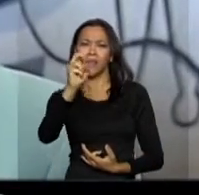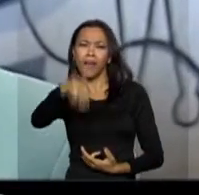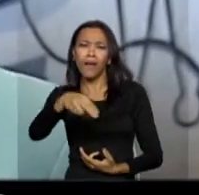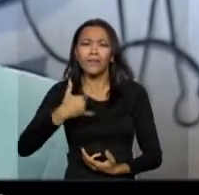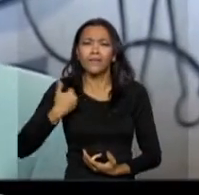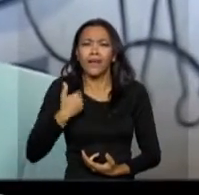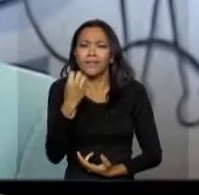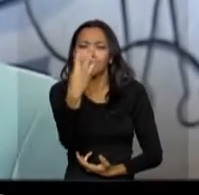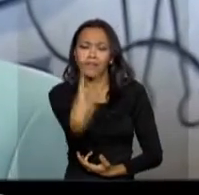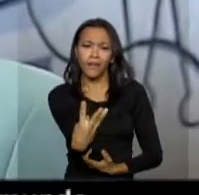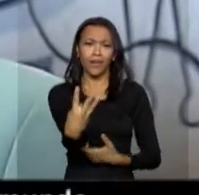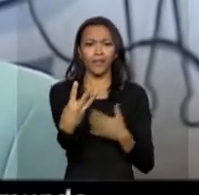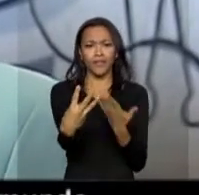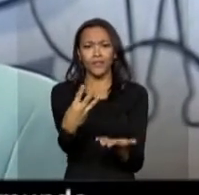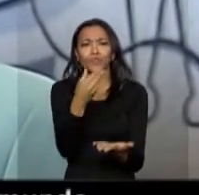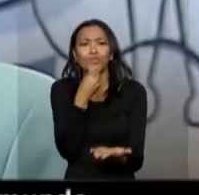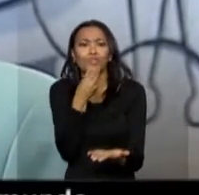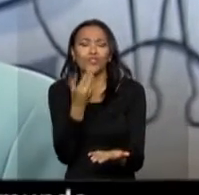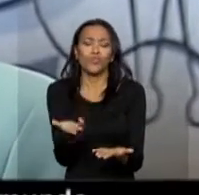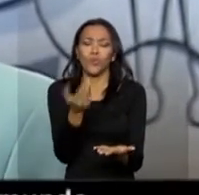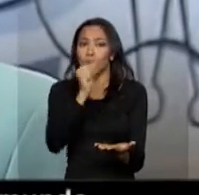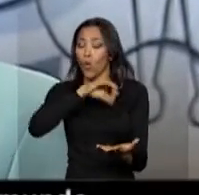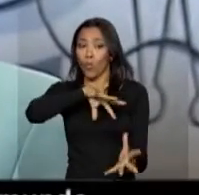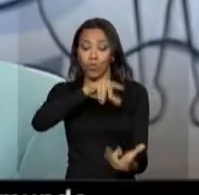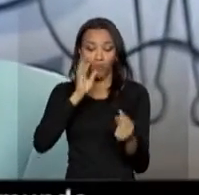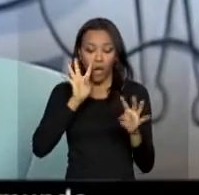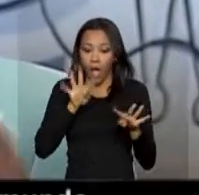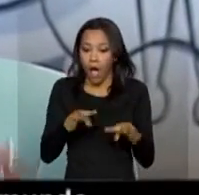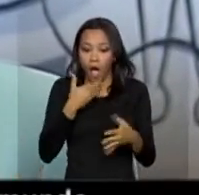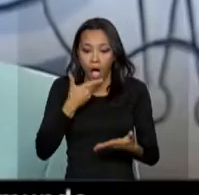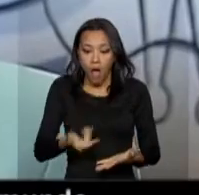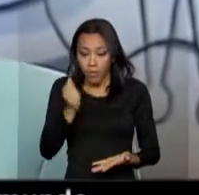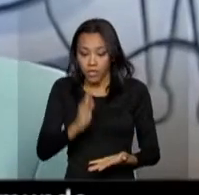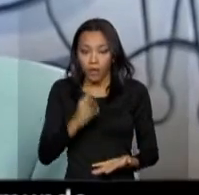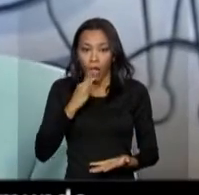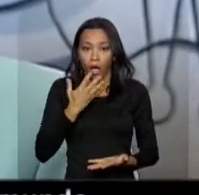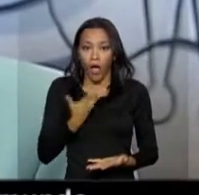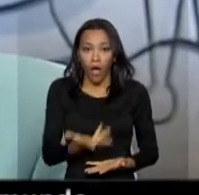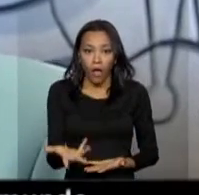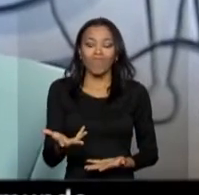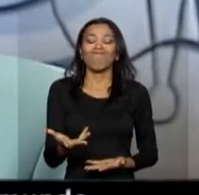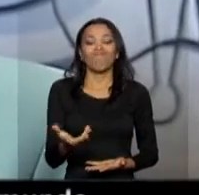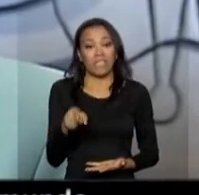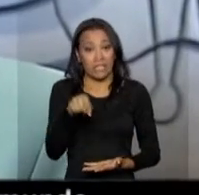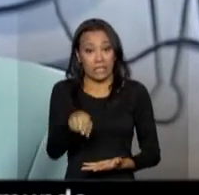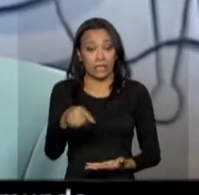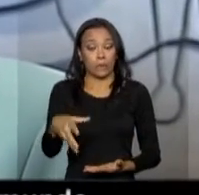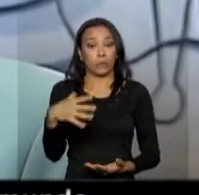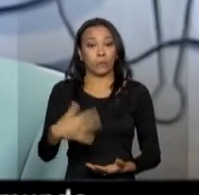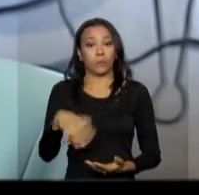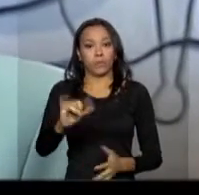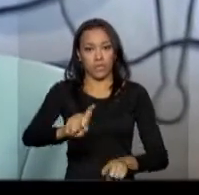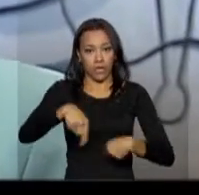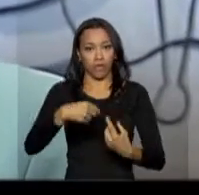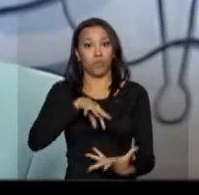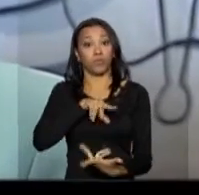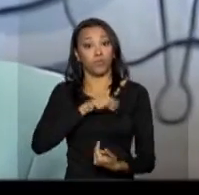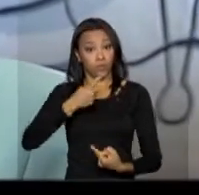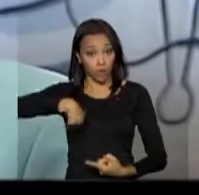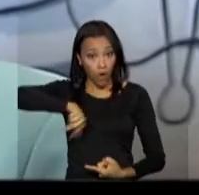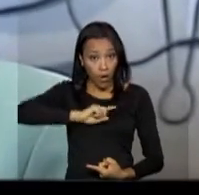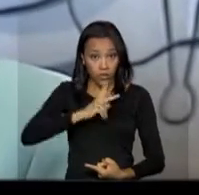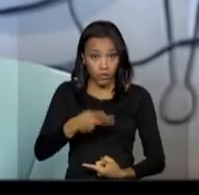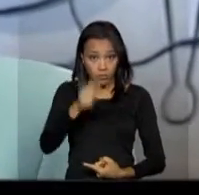apenas 3 anos, comoveu a todos nós e deixou um grande desafio para o mundo. Nós,